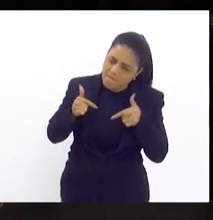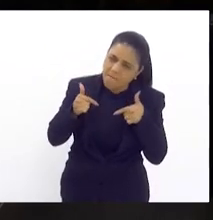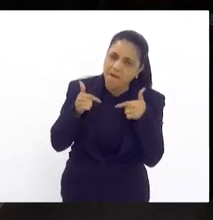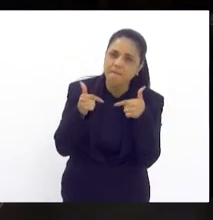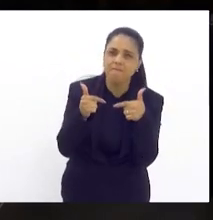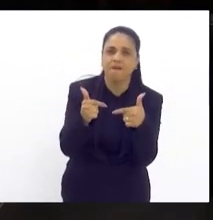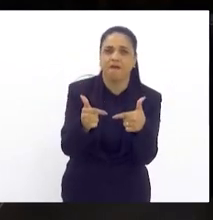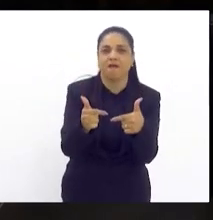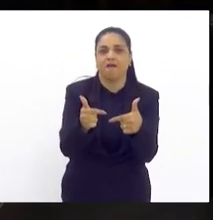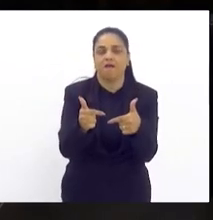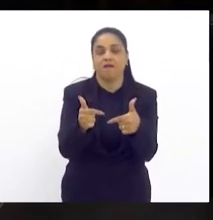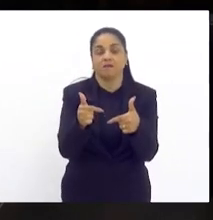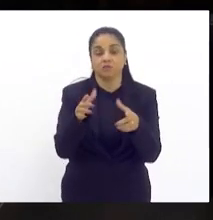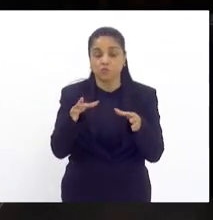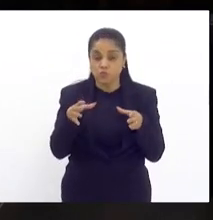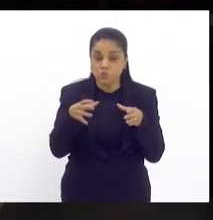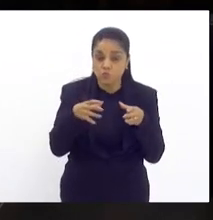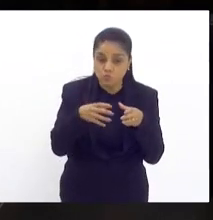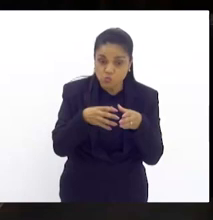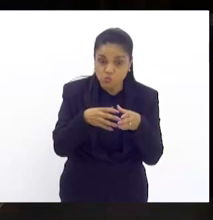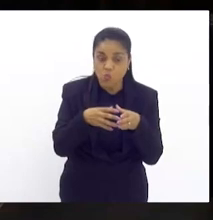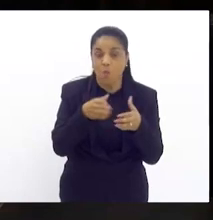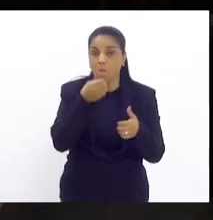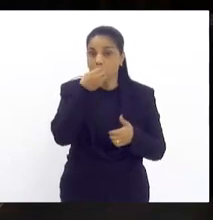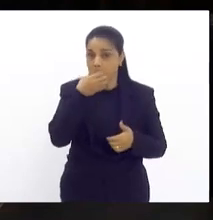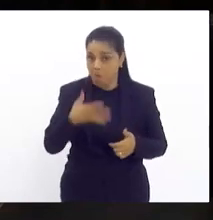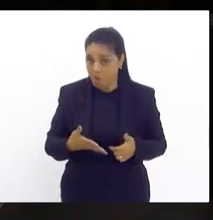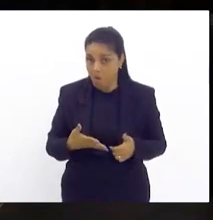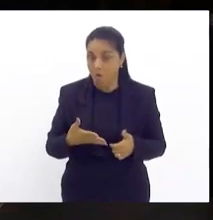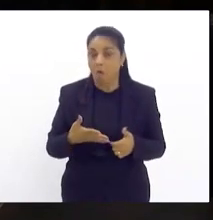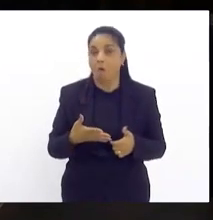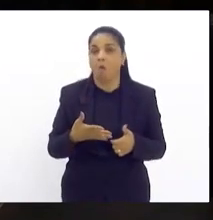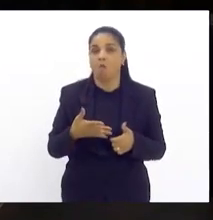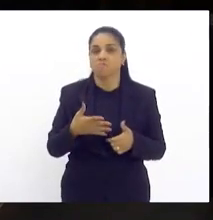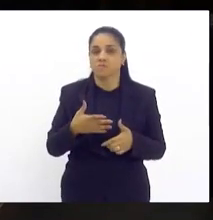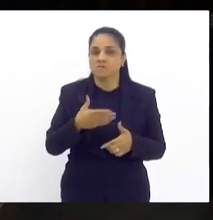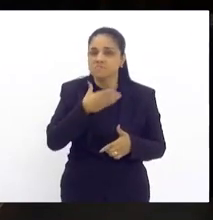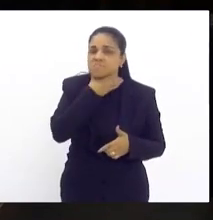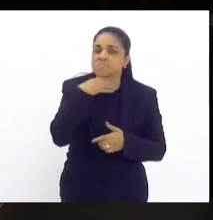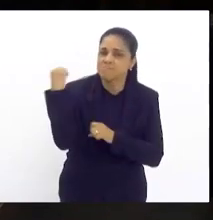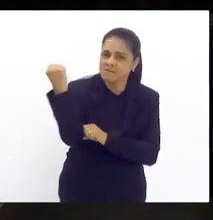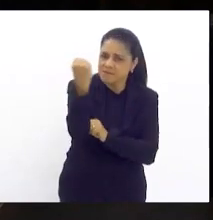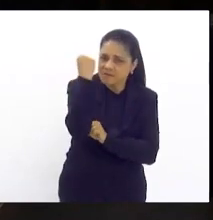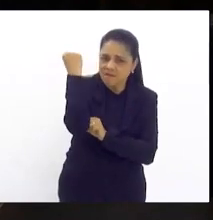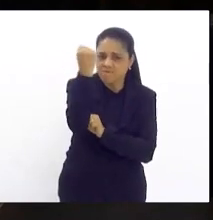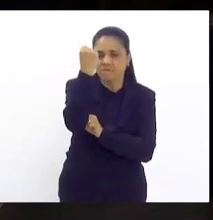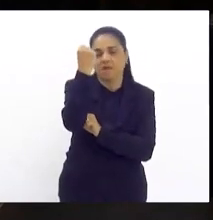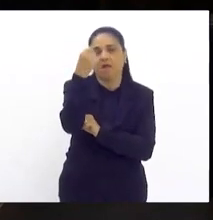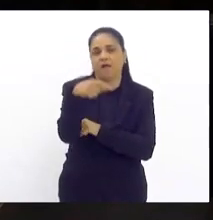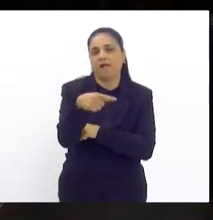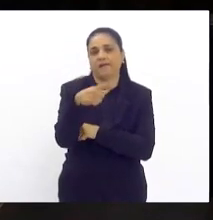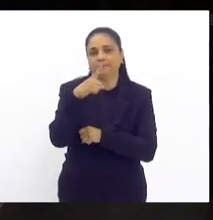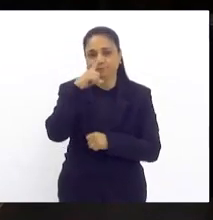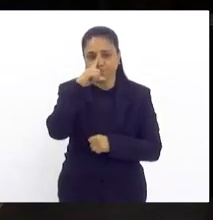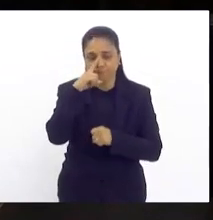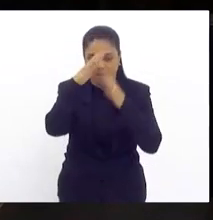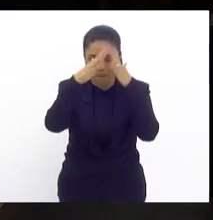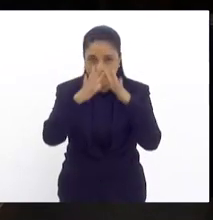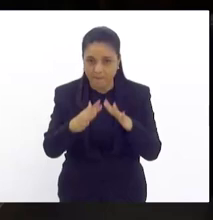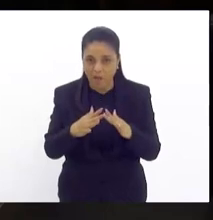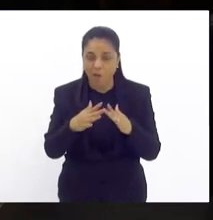e nós tínhamos um contingente bem expressivo face à gravidade daquela catástrofe. O trabalho conjunto